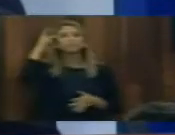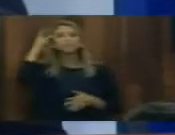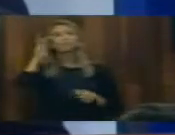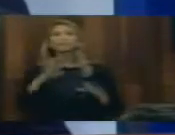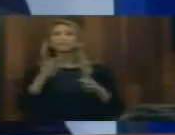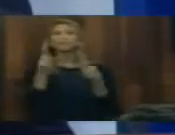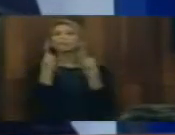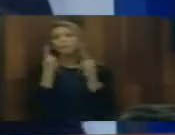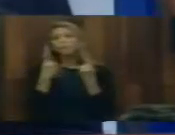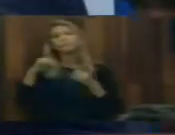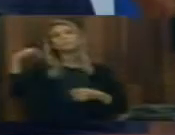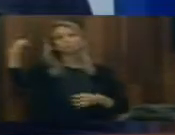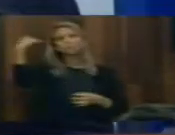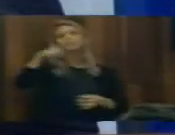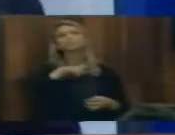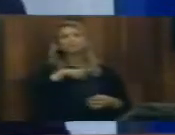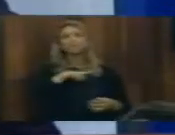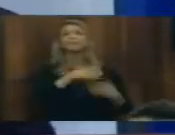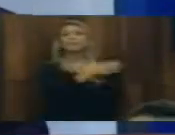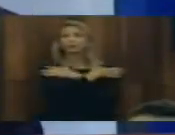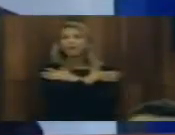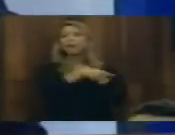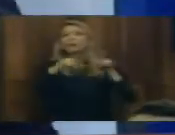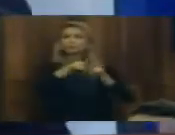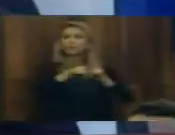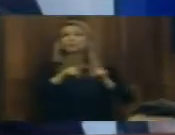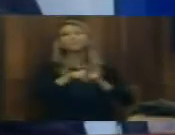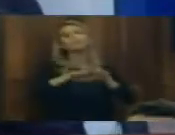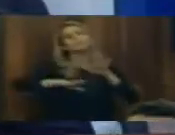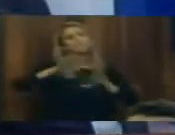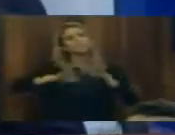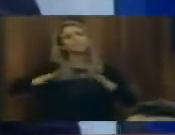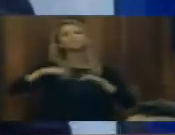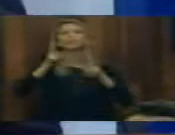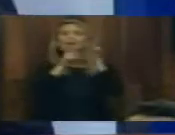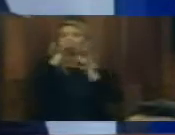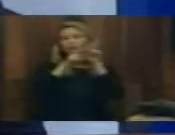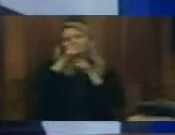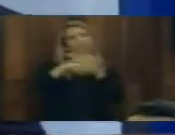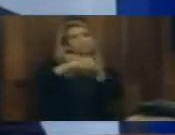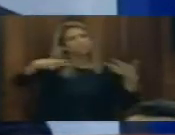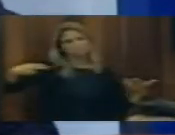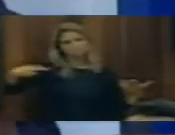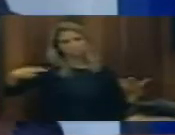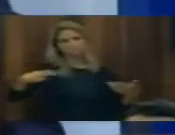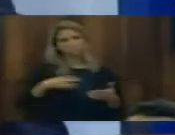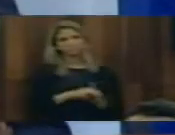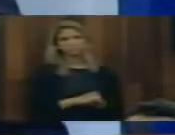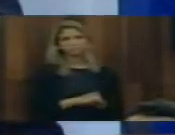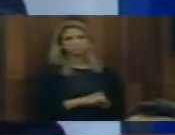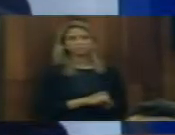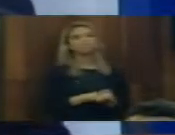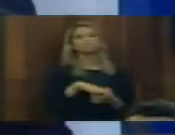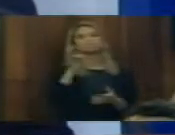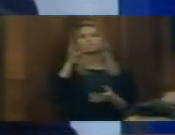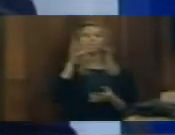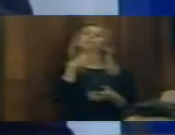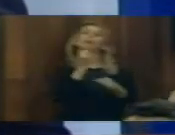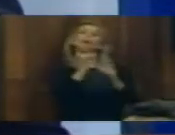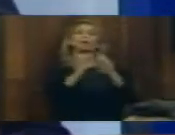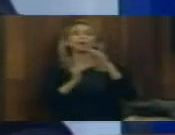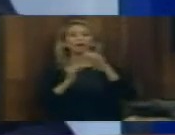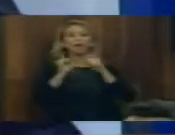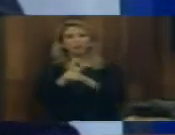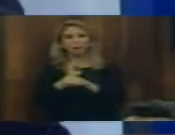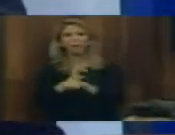cidade fora de feriados tradicionais, né, como virada de ano, carnaval, etc. E só para fechar aqui, eu deixo até uma mensagem